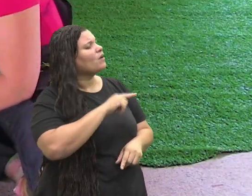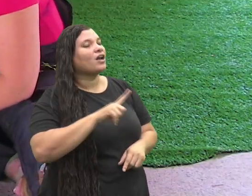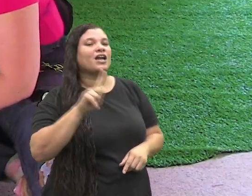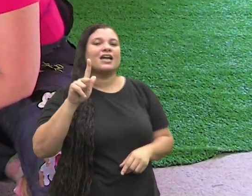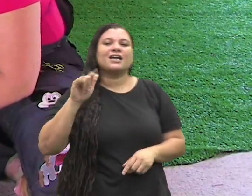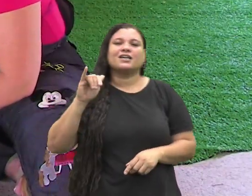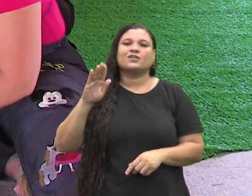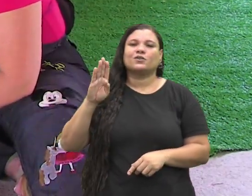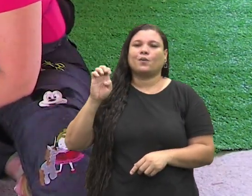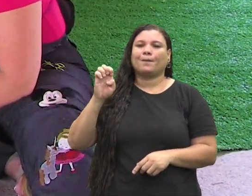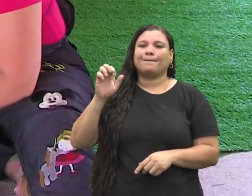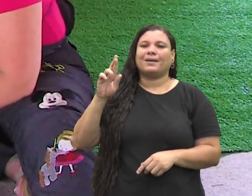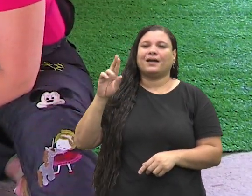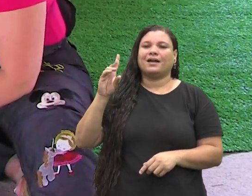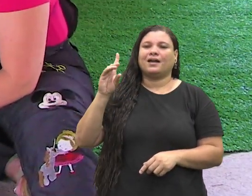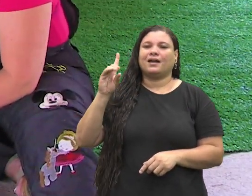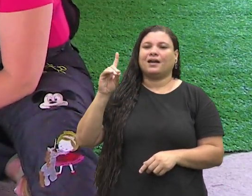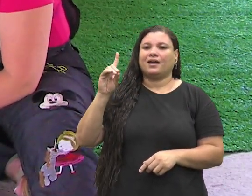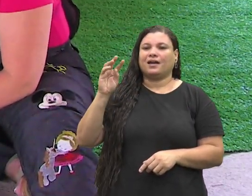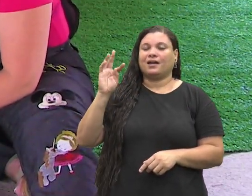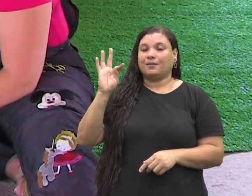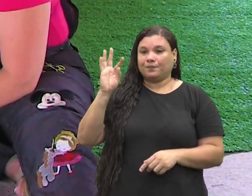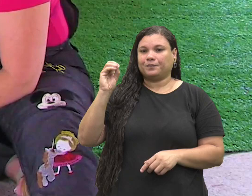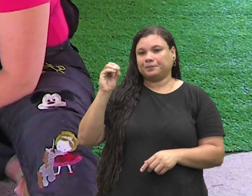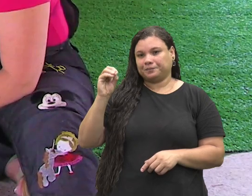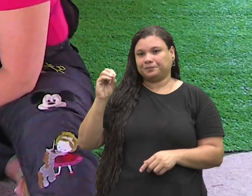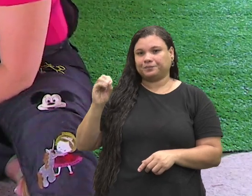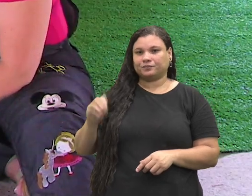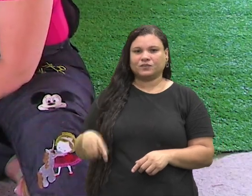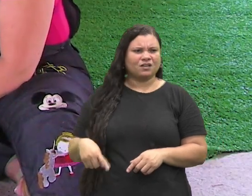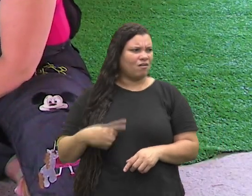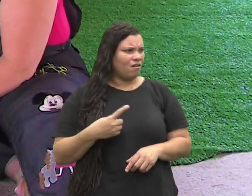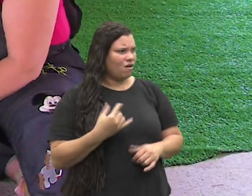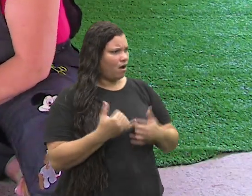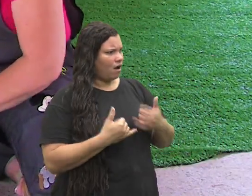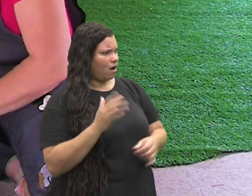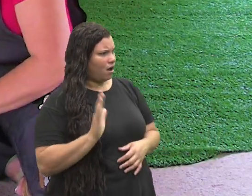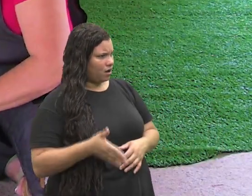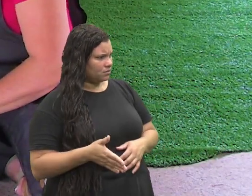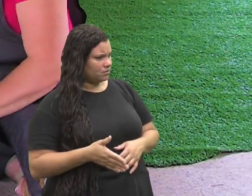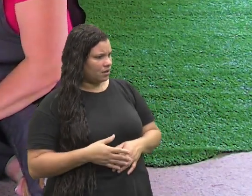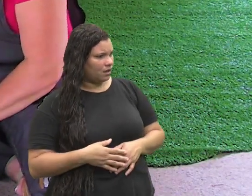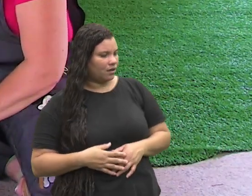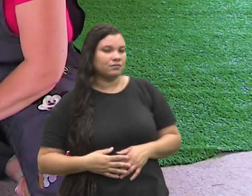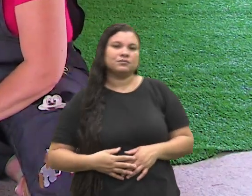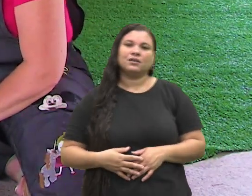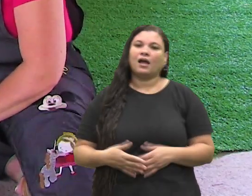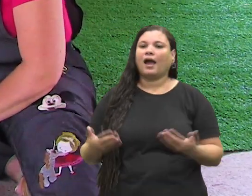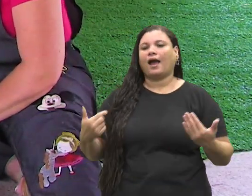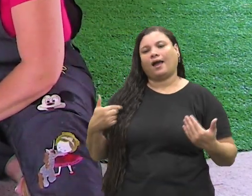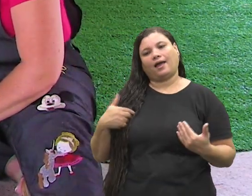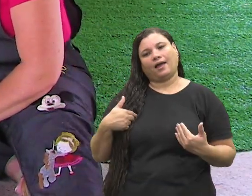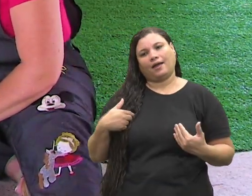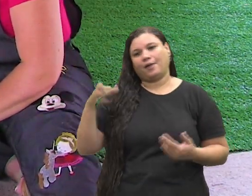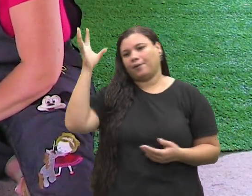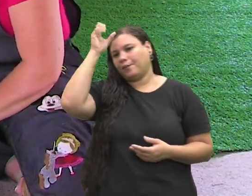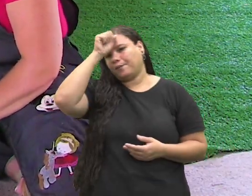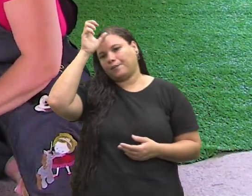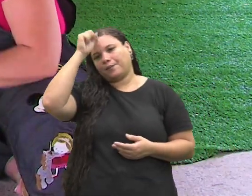essa brincadeira, Gilberto? Você já viu essa brincadeira? Senta aqui, Gilberto. Ai, você sabia que eu tô conhecendo essa brincadeira